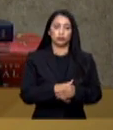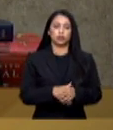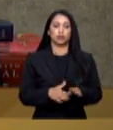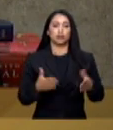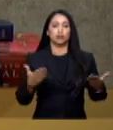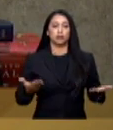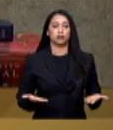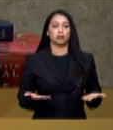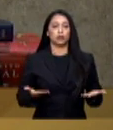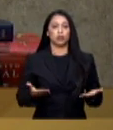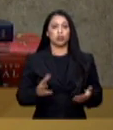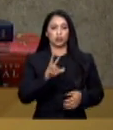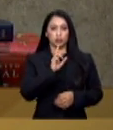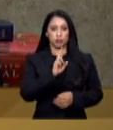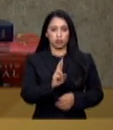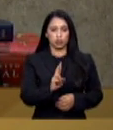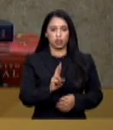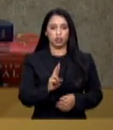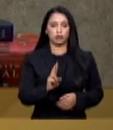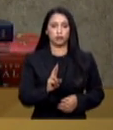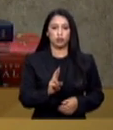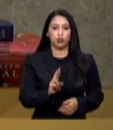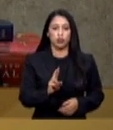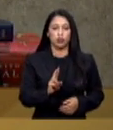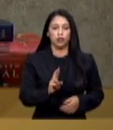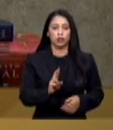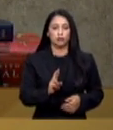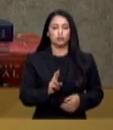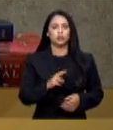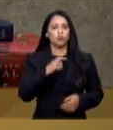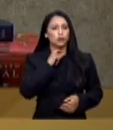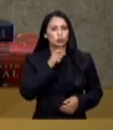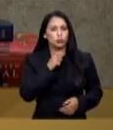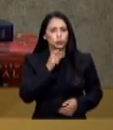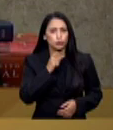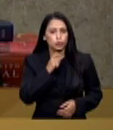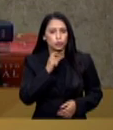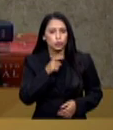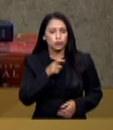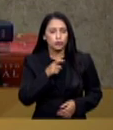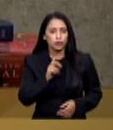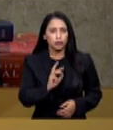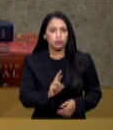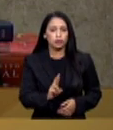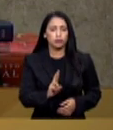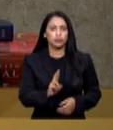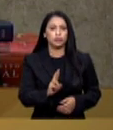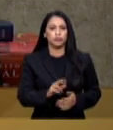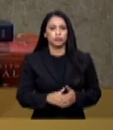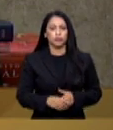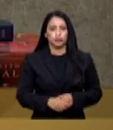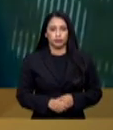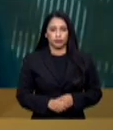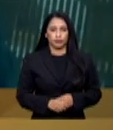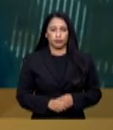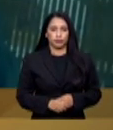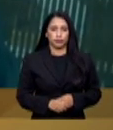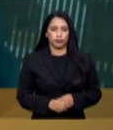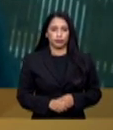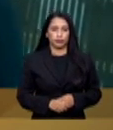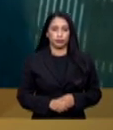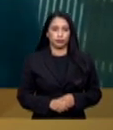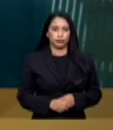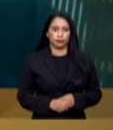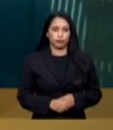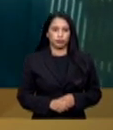Essa é a proclamação do resultado. Alguma dúvida sobre essa proclamação? Eu consegui